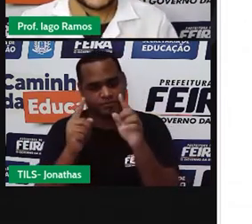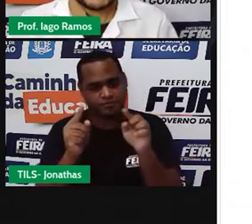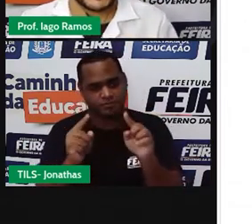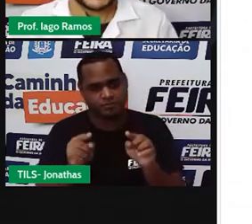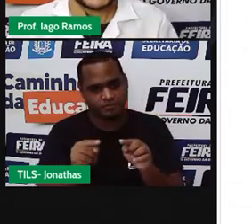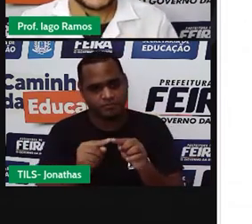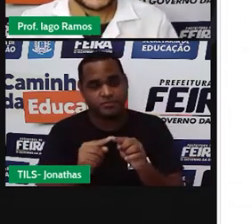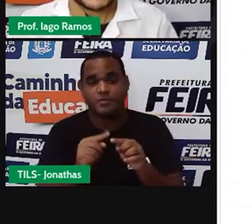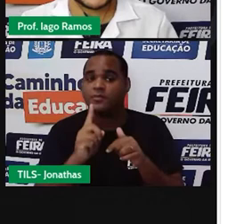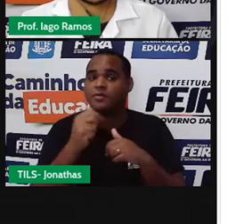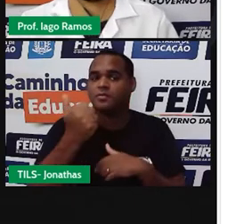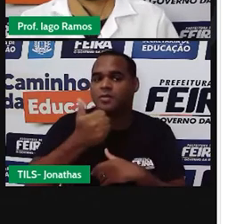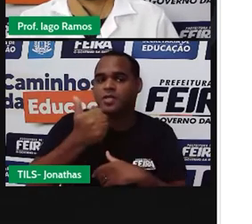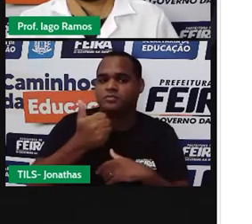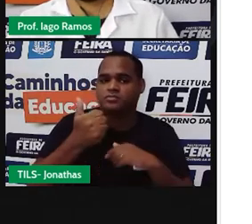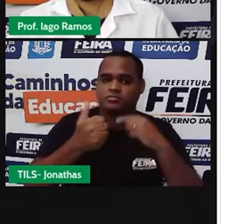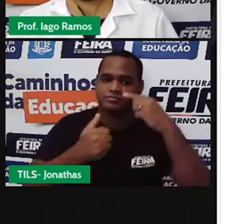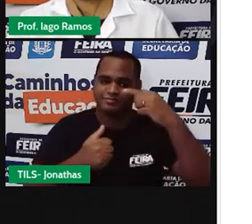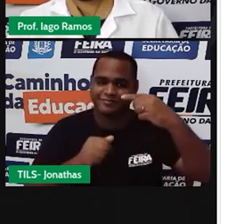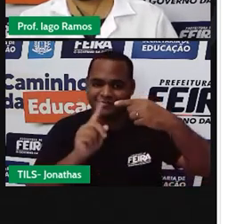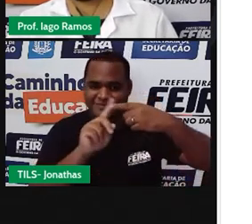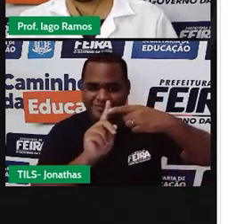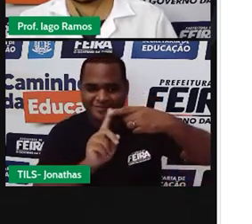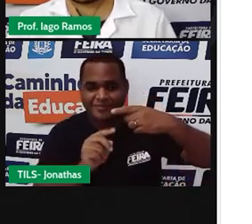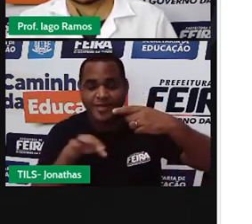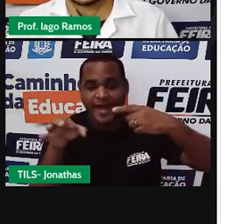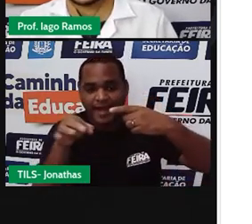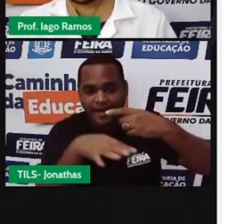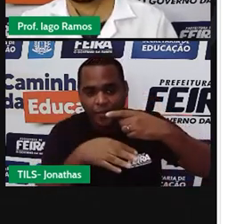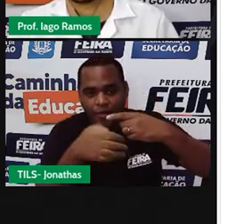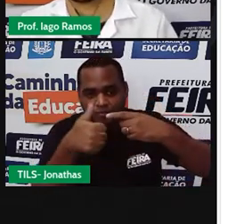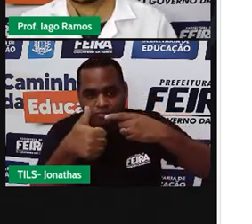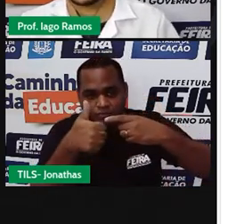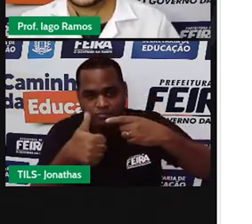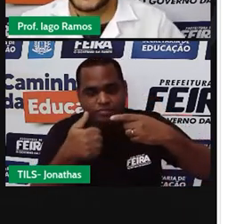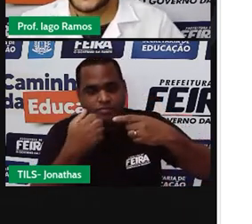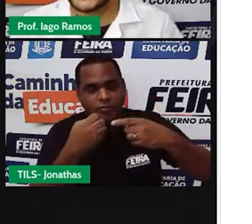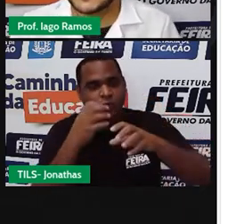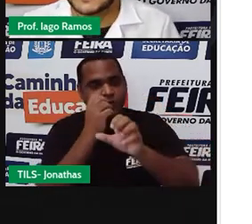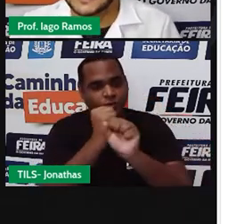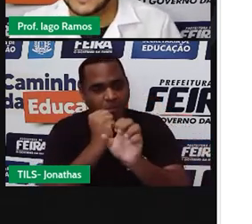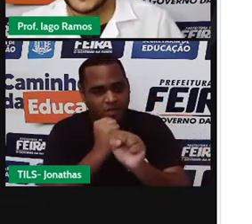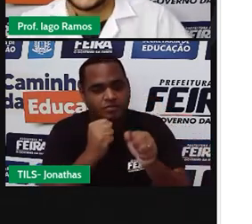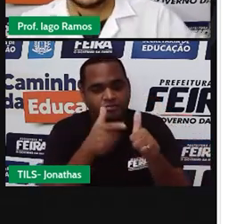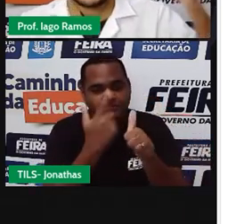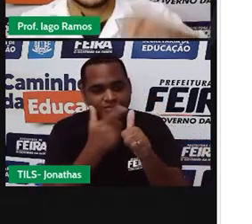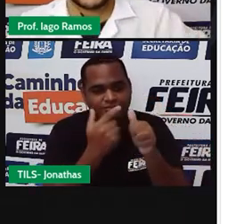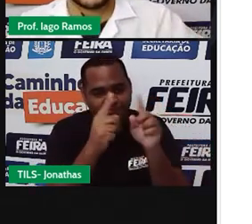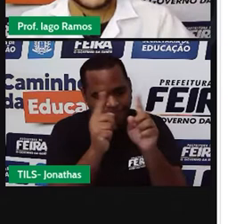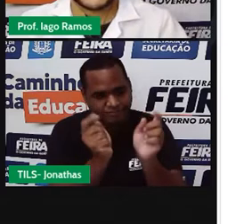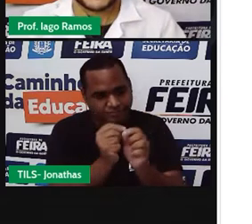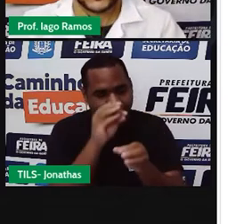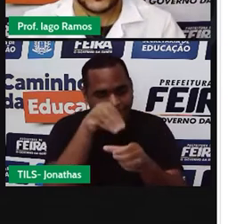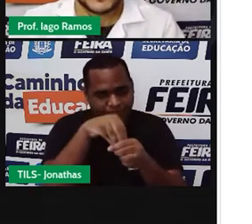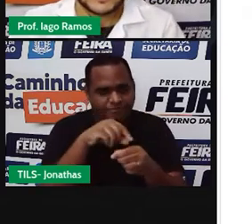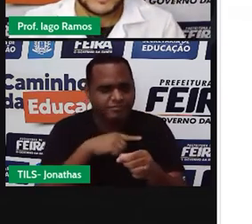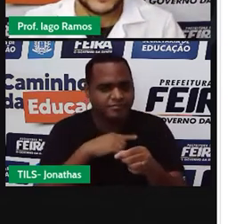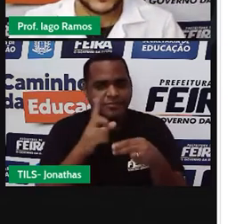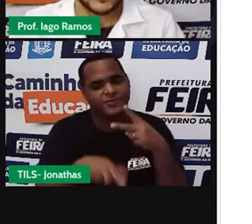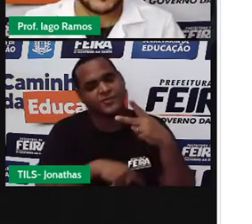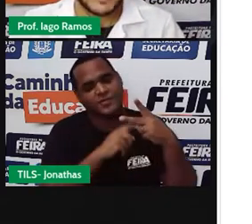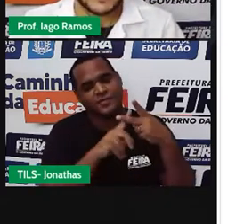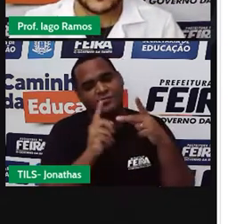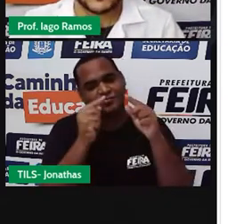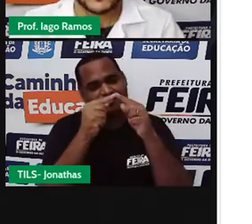dentro dos parênteses terminou de fazer as contas que estão dentro dos parênteses você vai fazer as